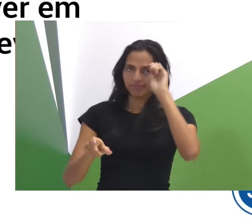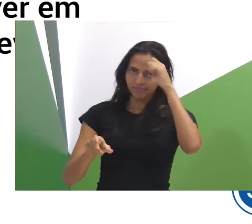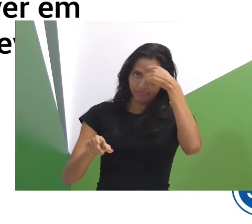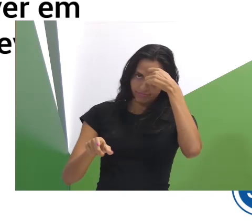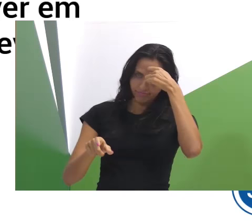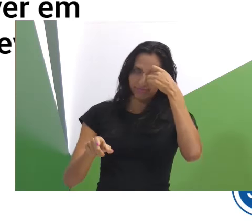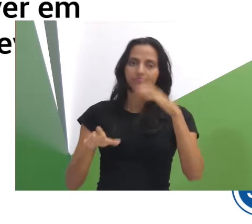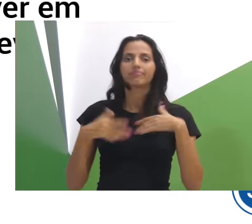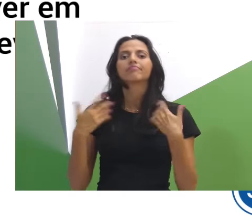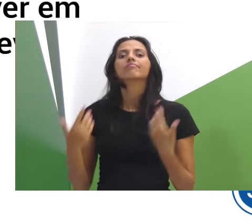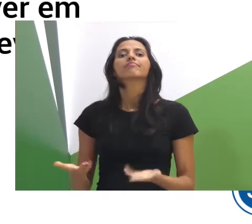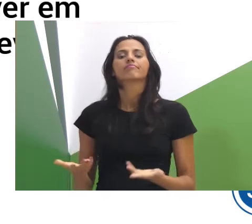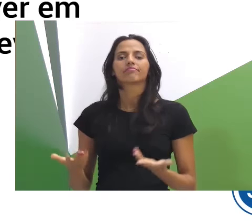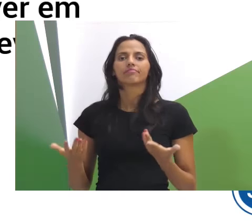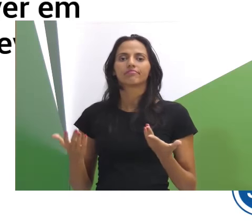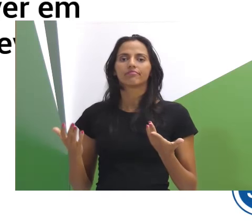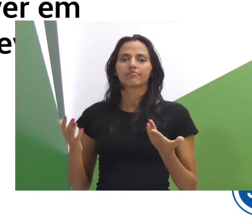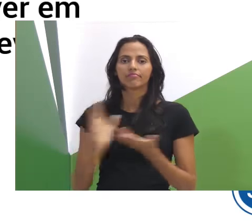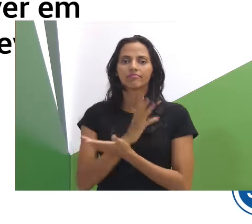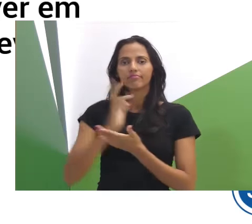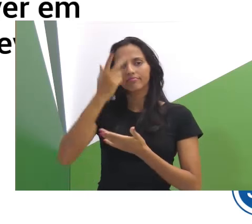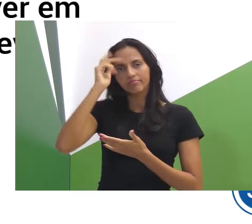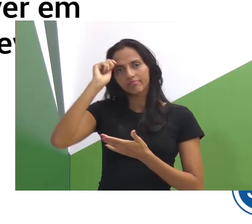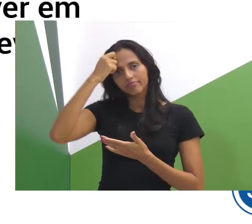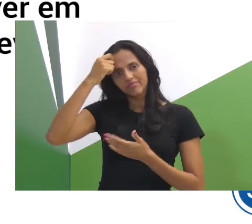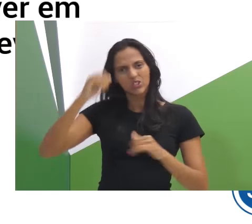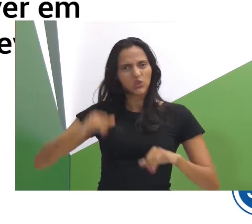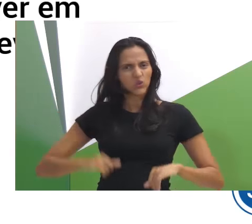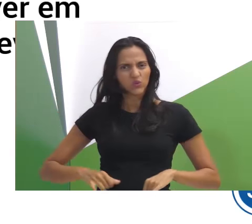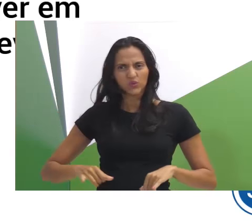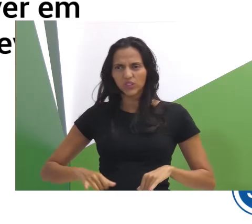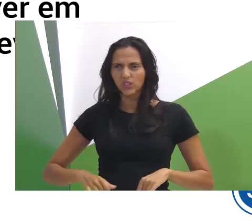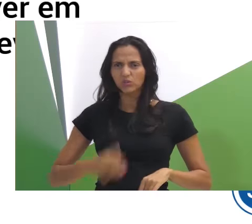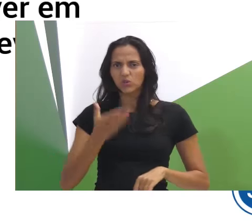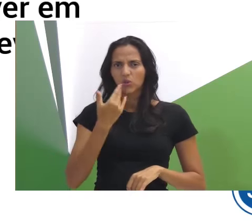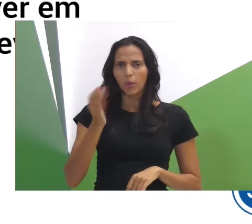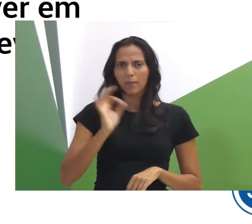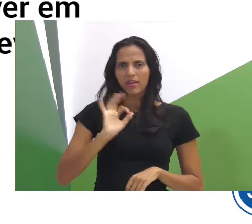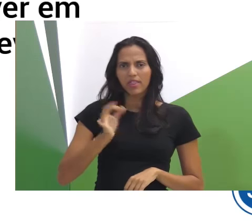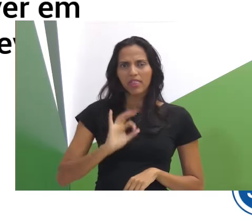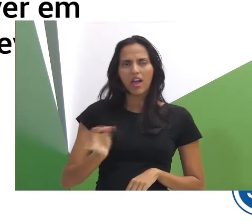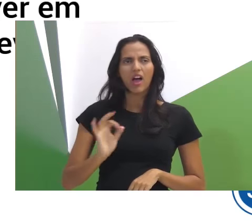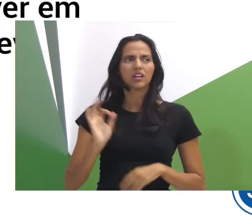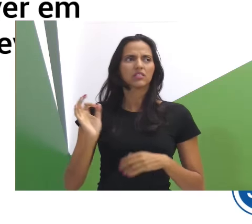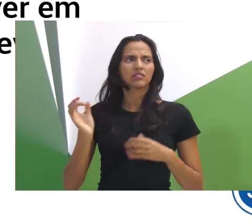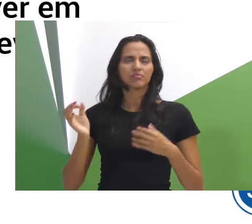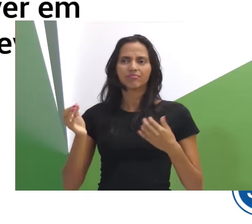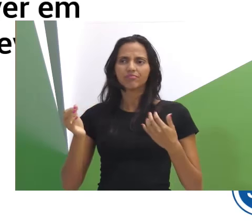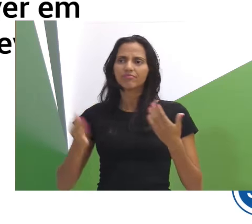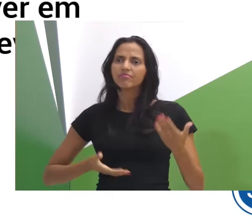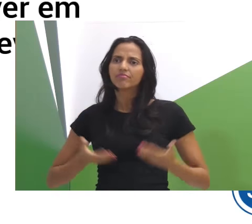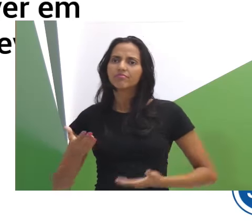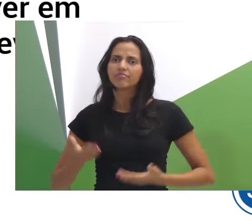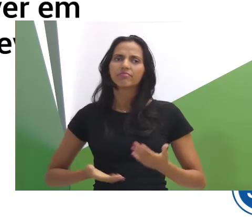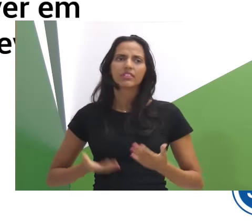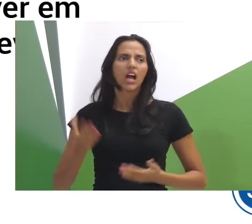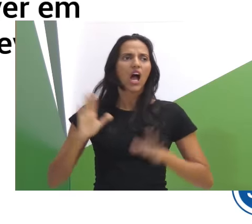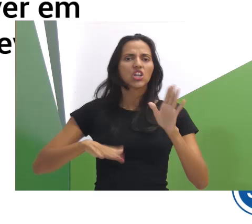passou a viver em habitações de péssimas condições e a sobreviver de trabalhos uniformais e temporários.